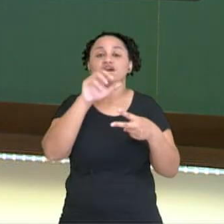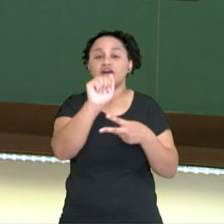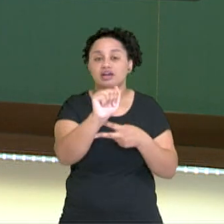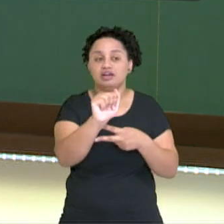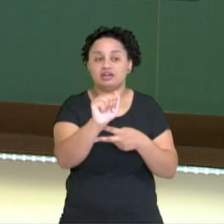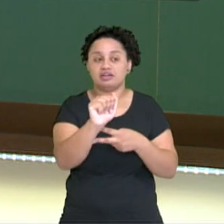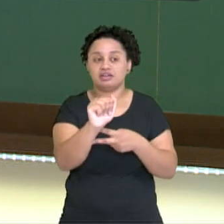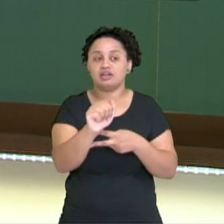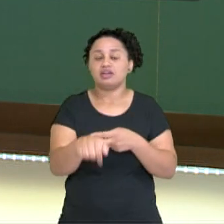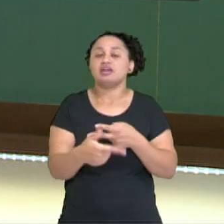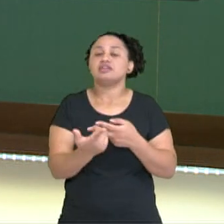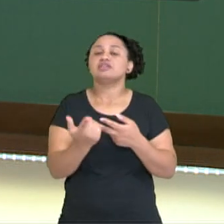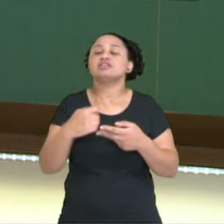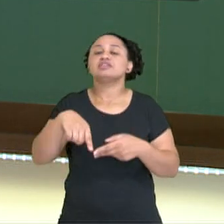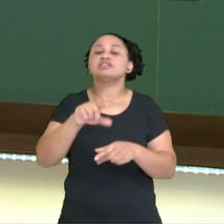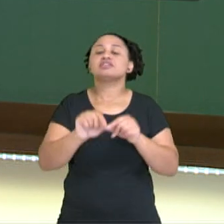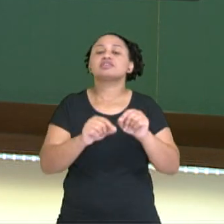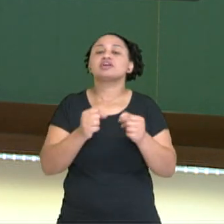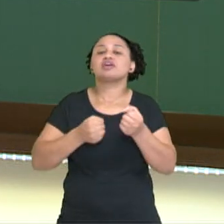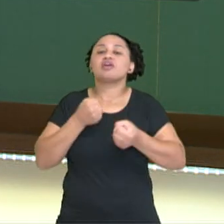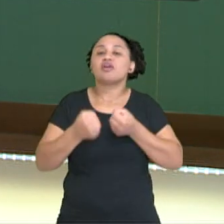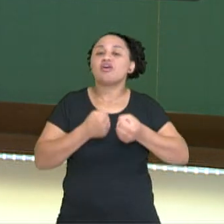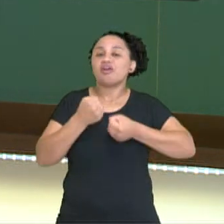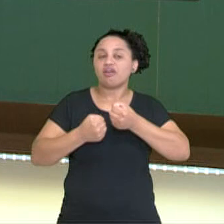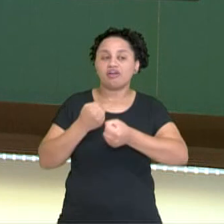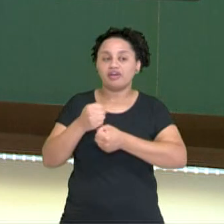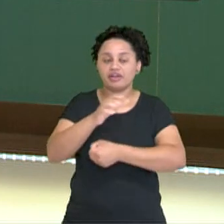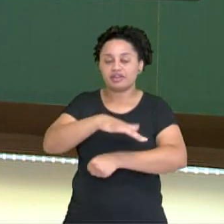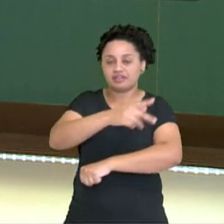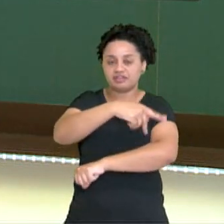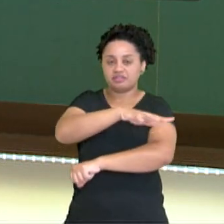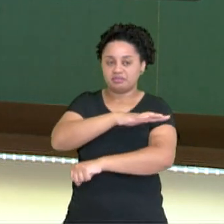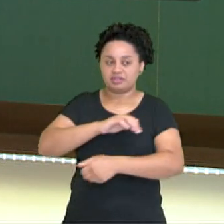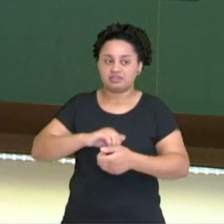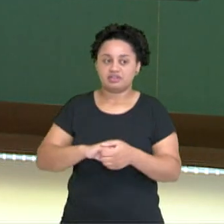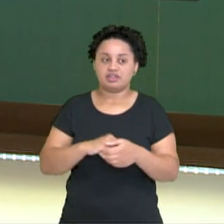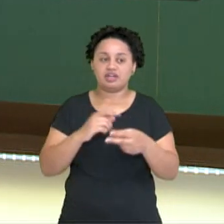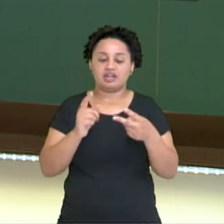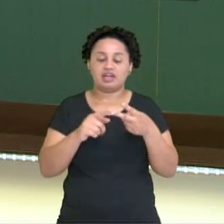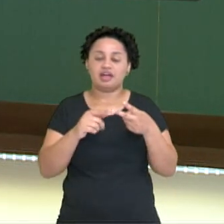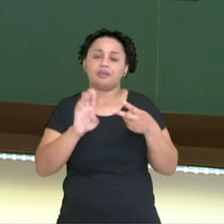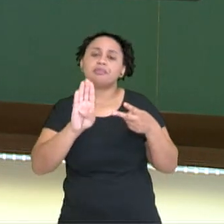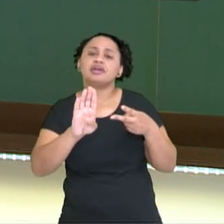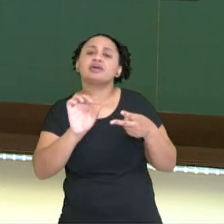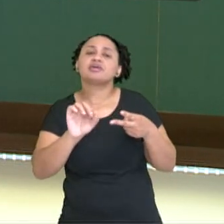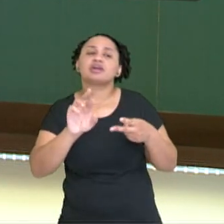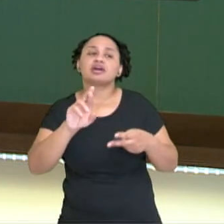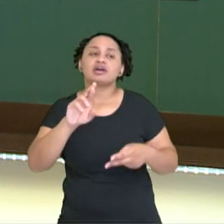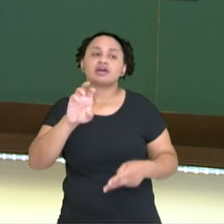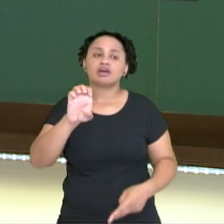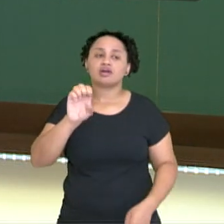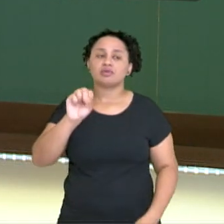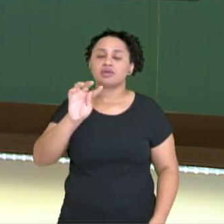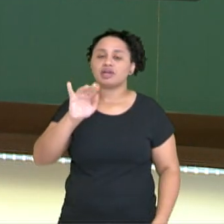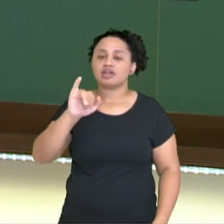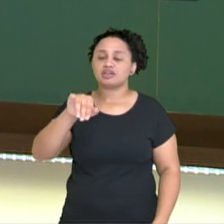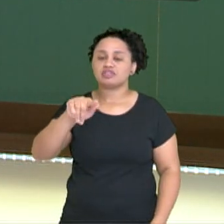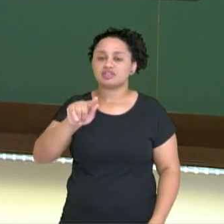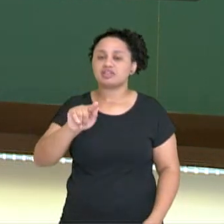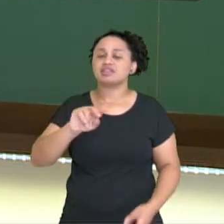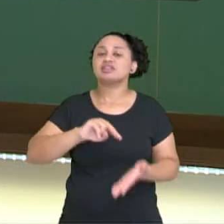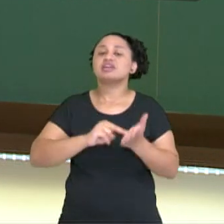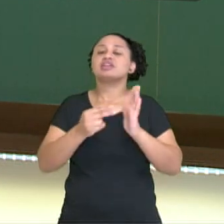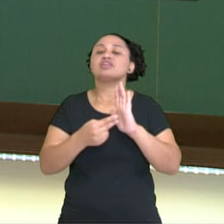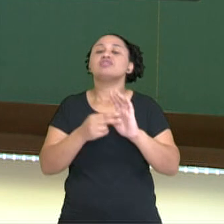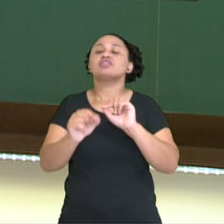jogging in the park. Eles estão correndo no parque. A letra B, resting, significa descansando.